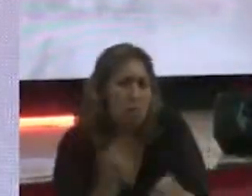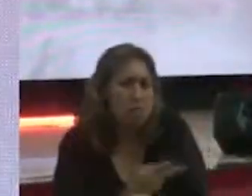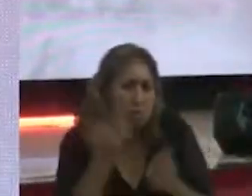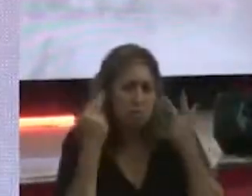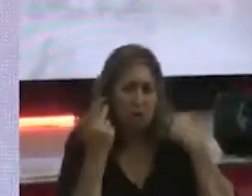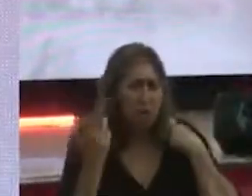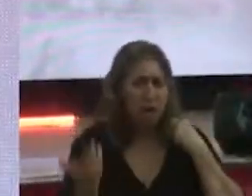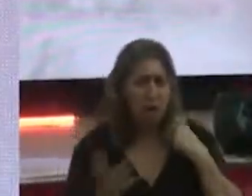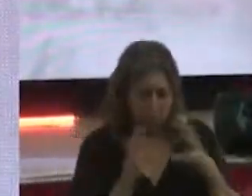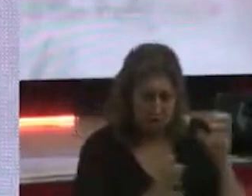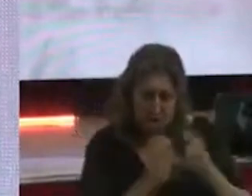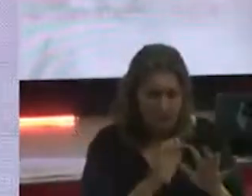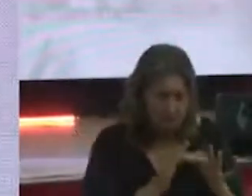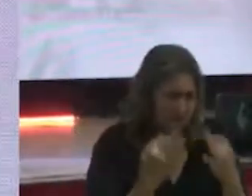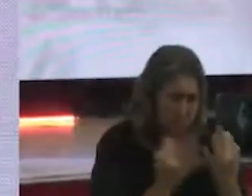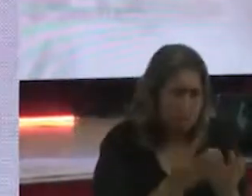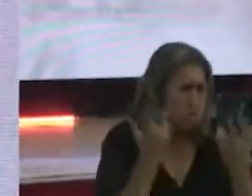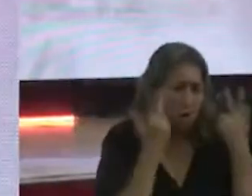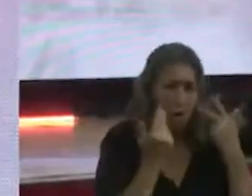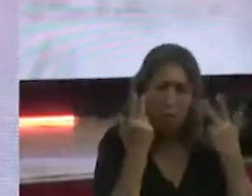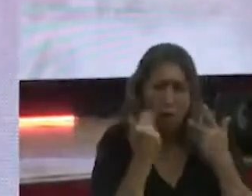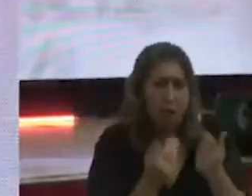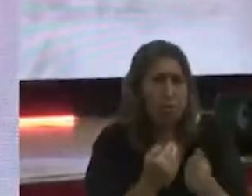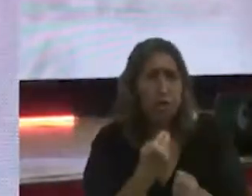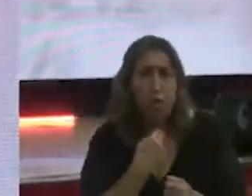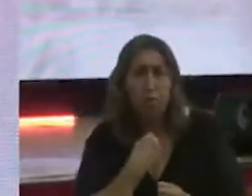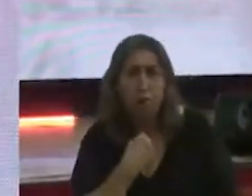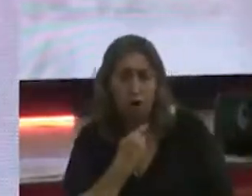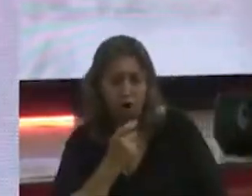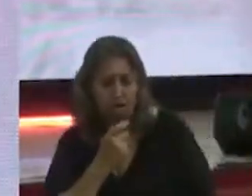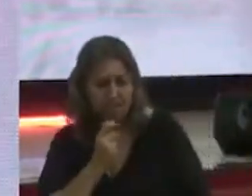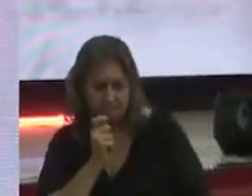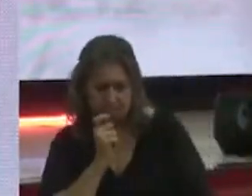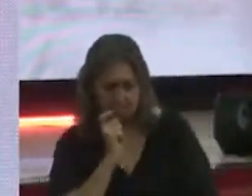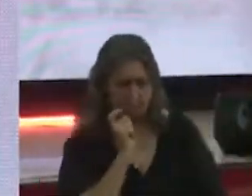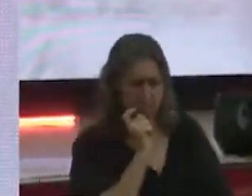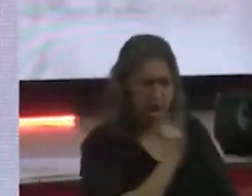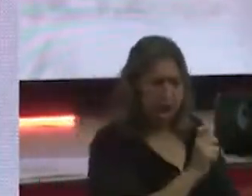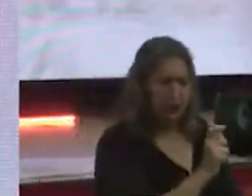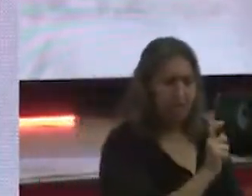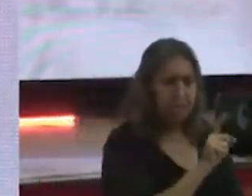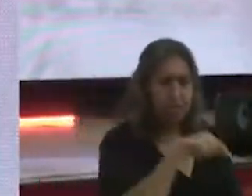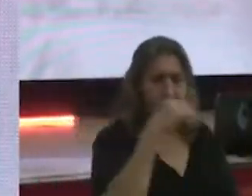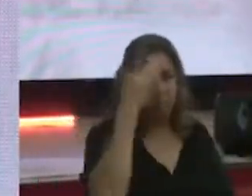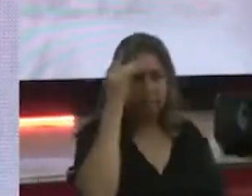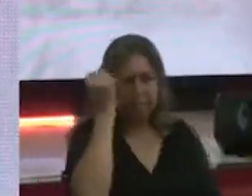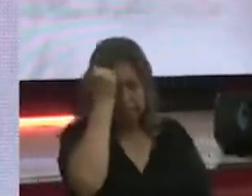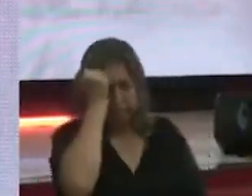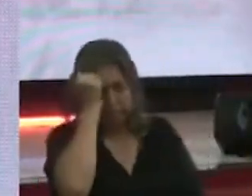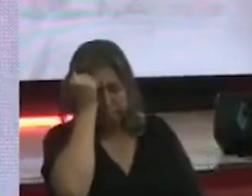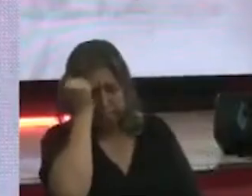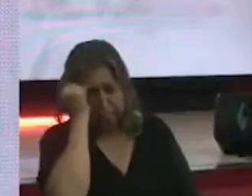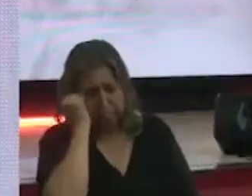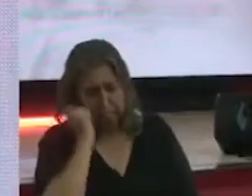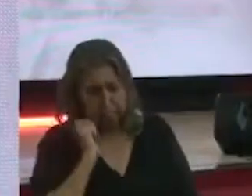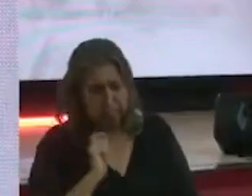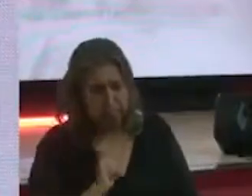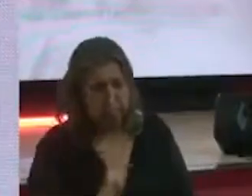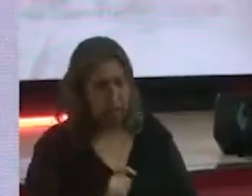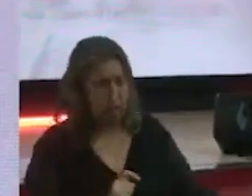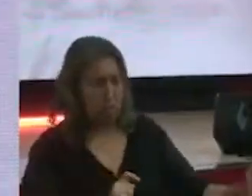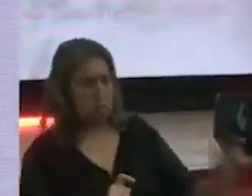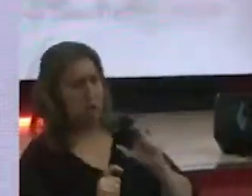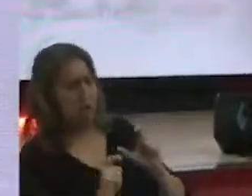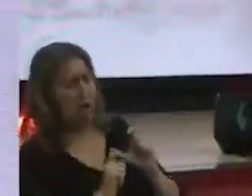de respeito você não pode dizer palavras pro teu marido que você vai se arrepender depois você não pode dizer palavras